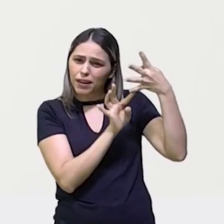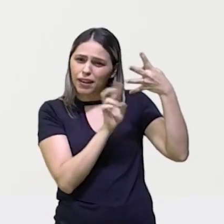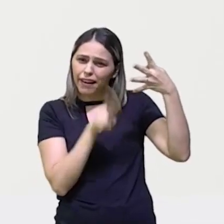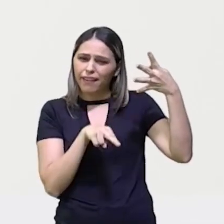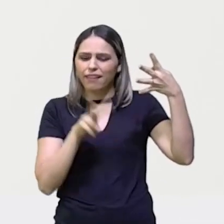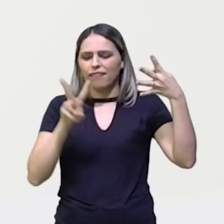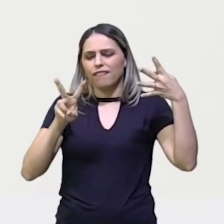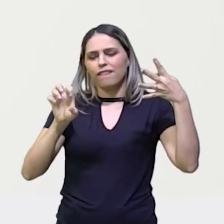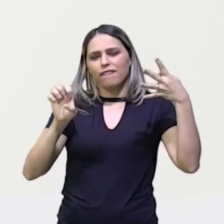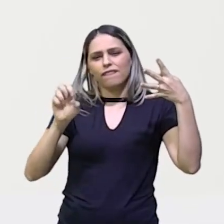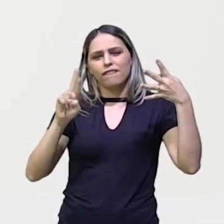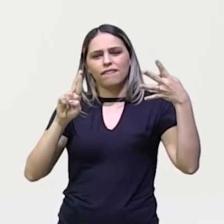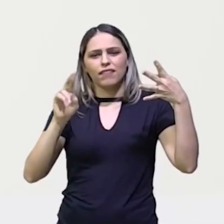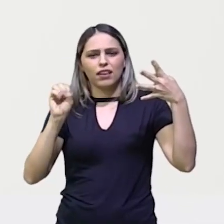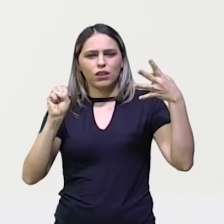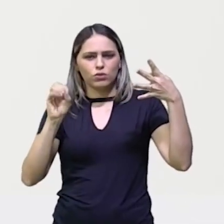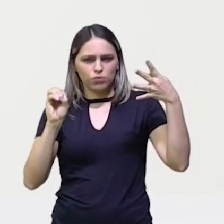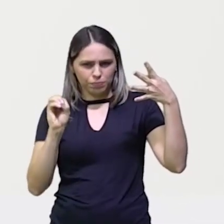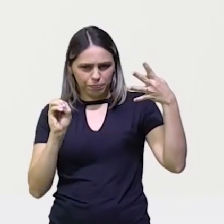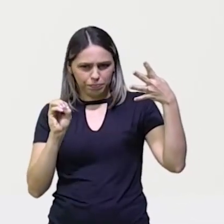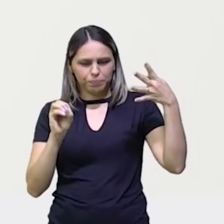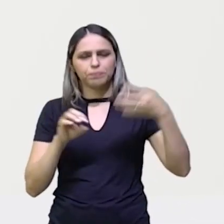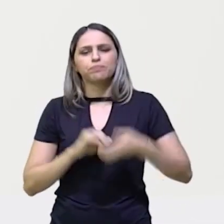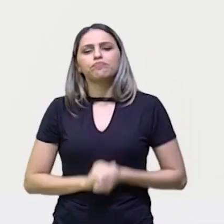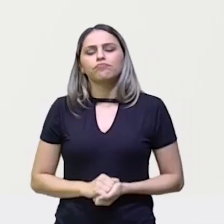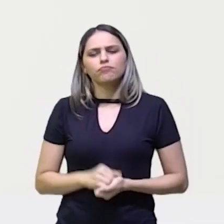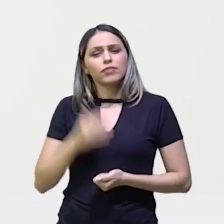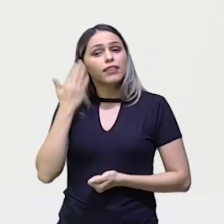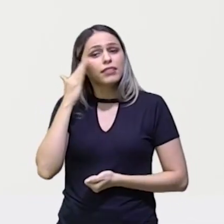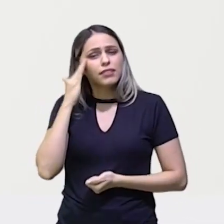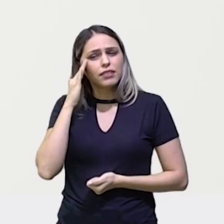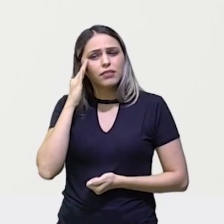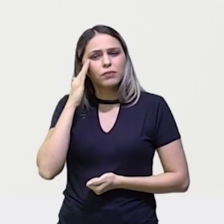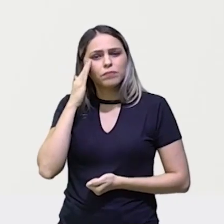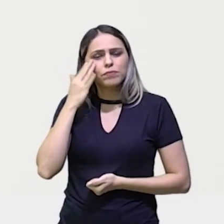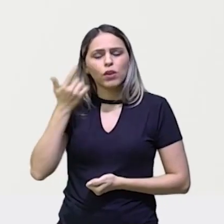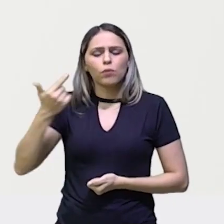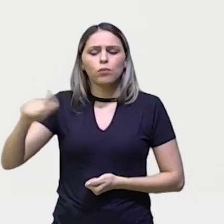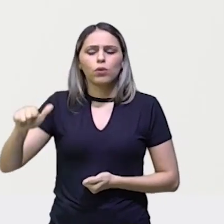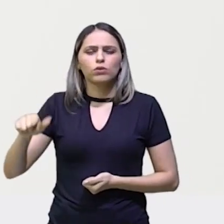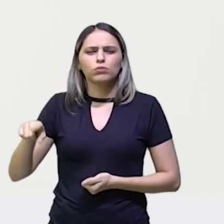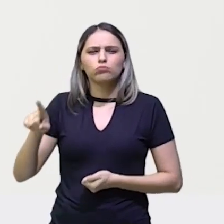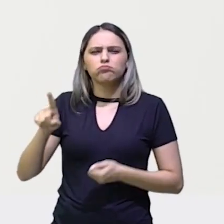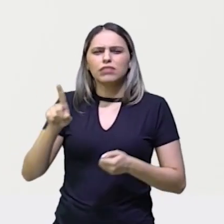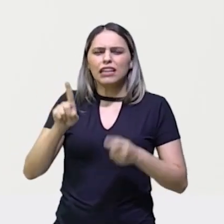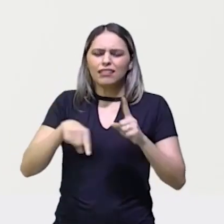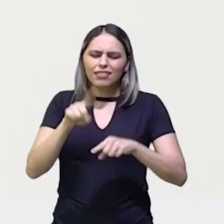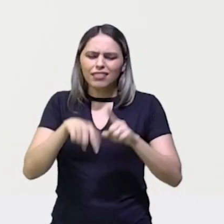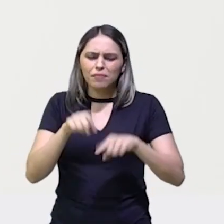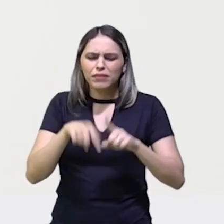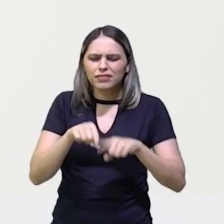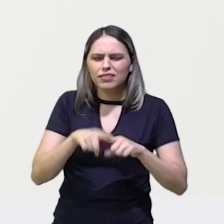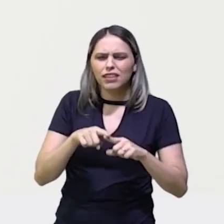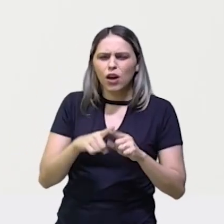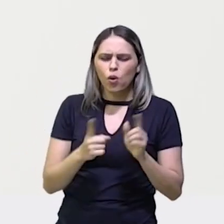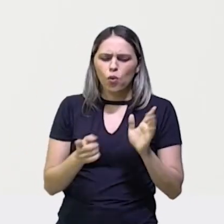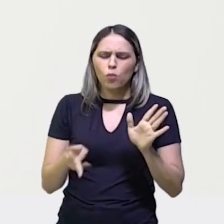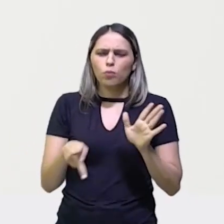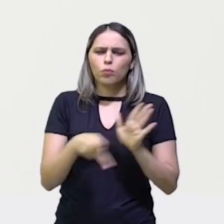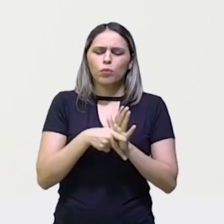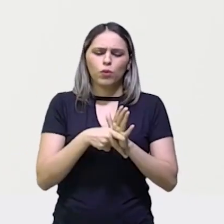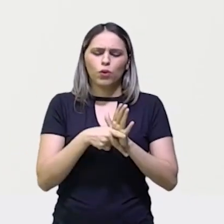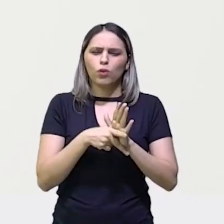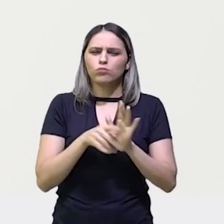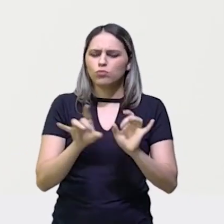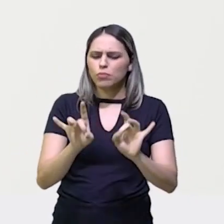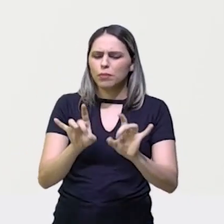entender? Vamos para o próximo. Embalagens de produtos. Que delícia essas imagens.